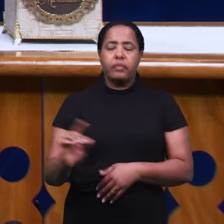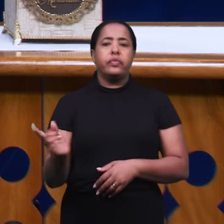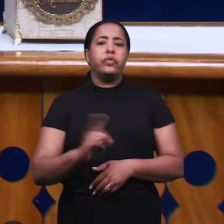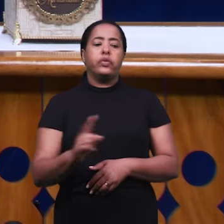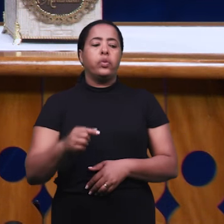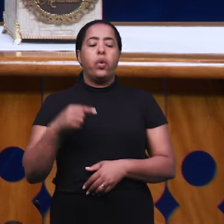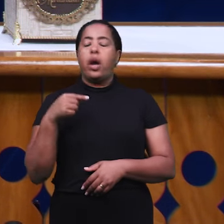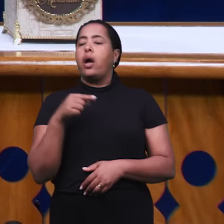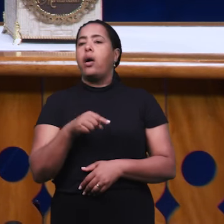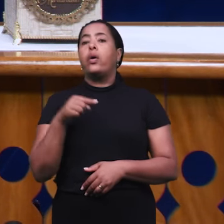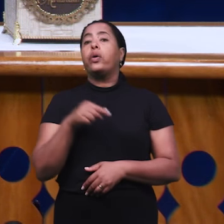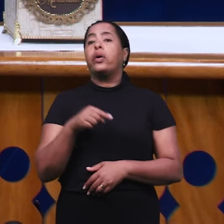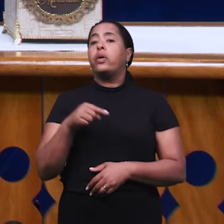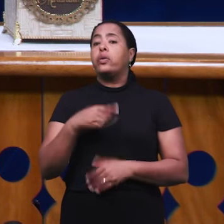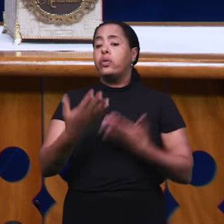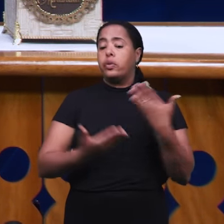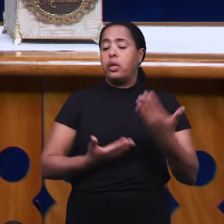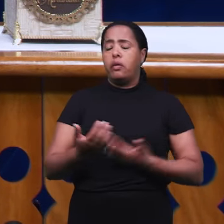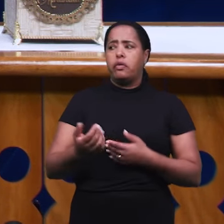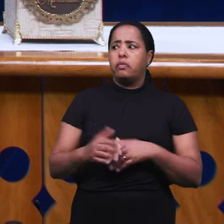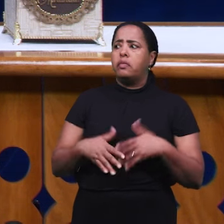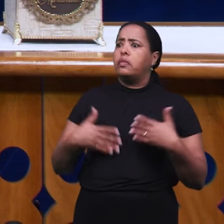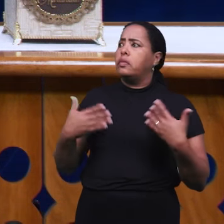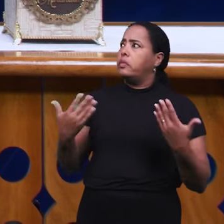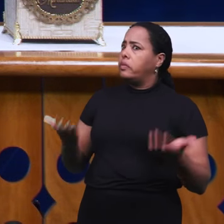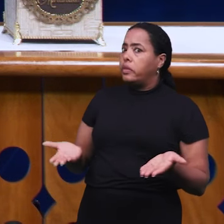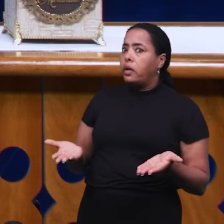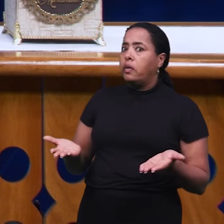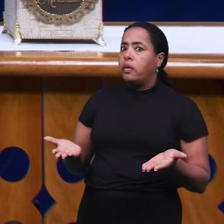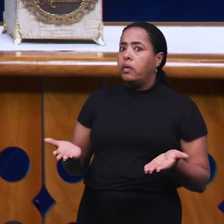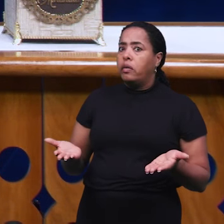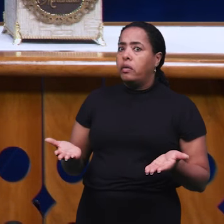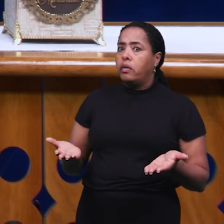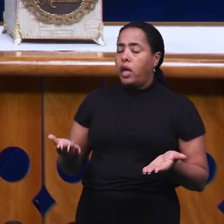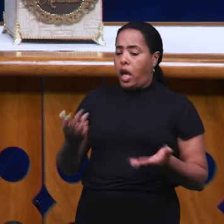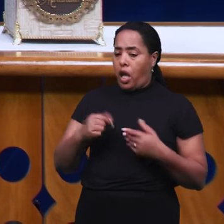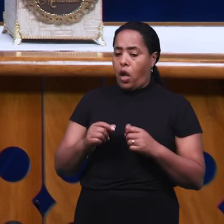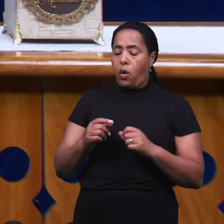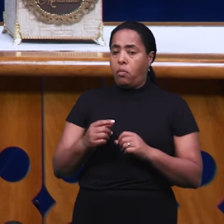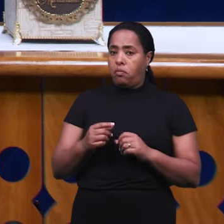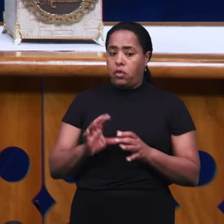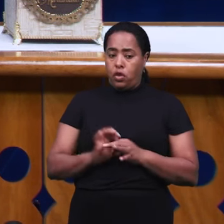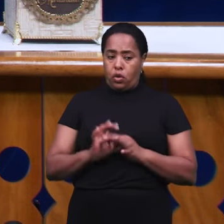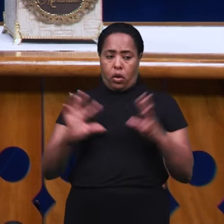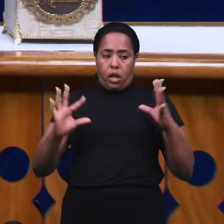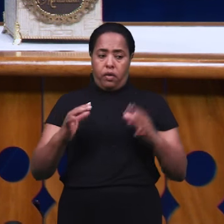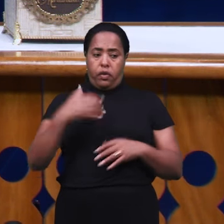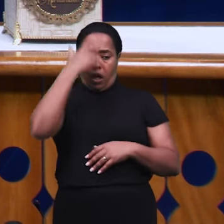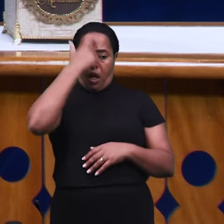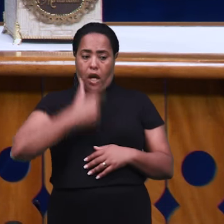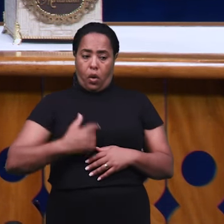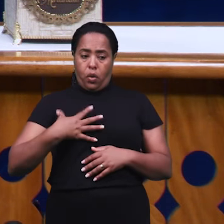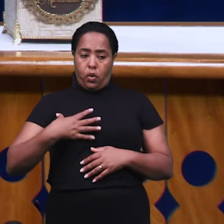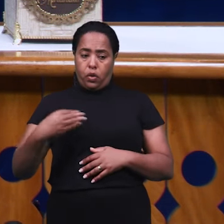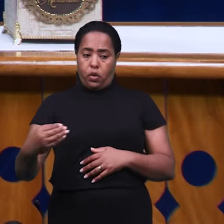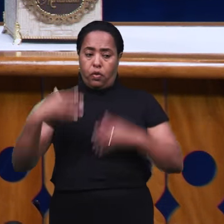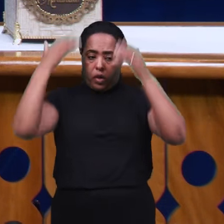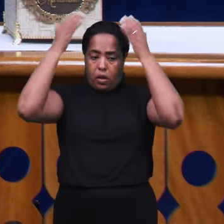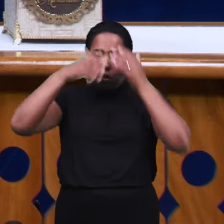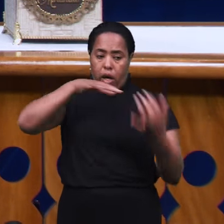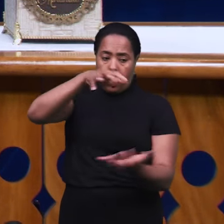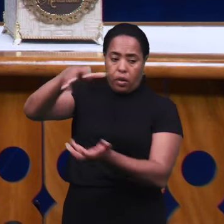Quem paga são os servos. Aí Jesus, logo então, eu estou isento. Ele é o filho do rei